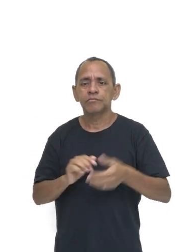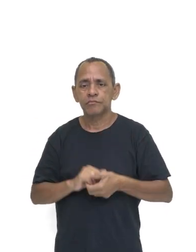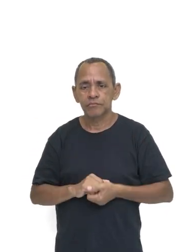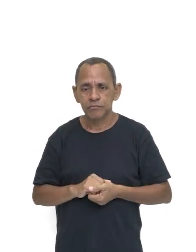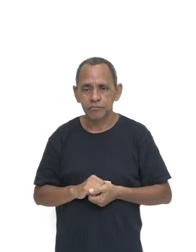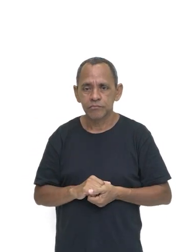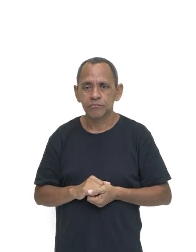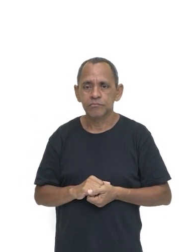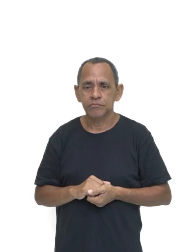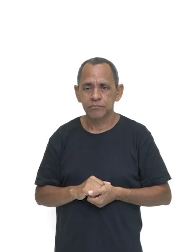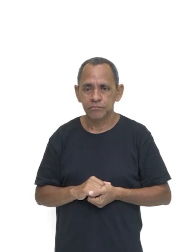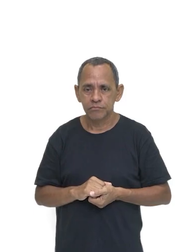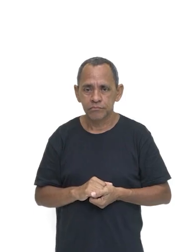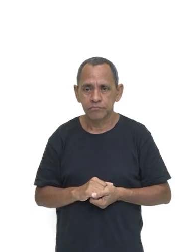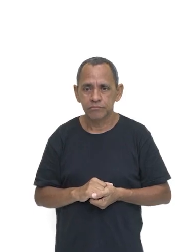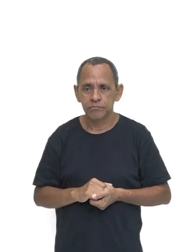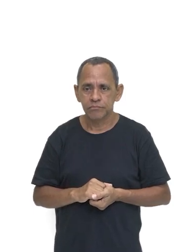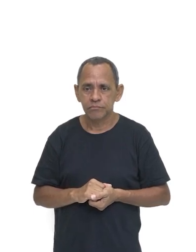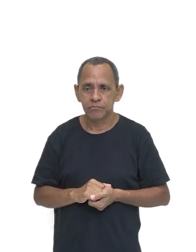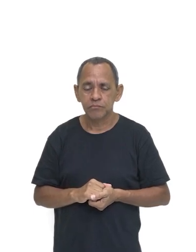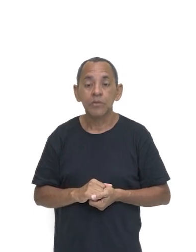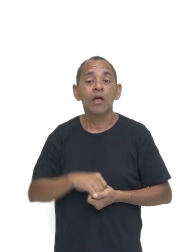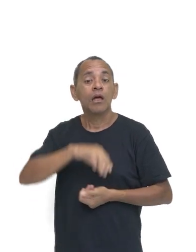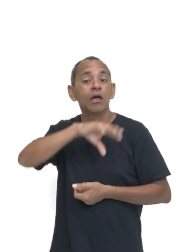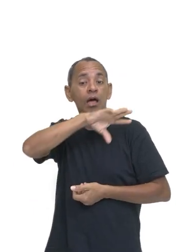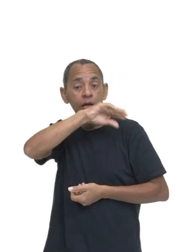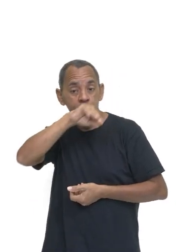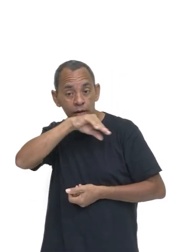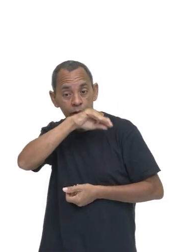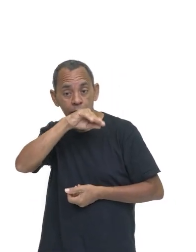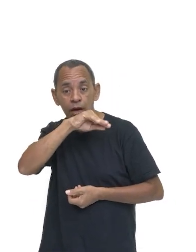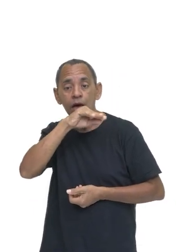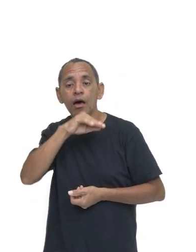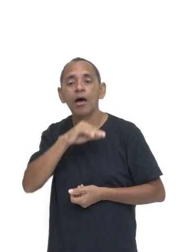technologies, ache, anchor,